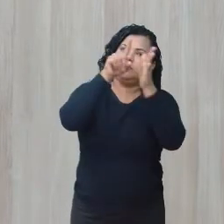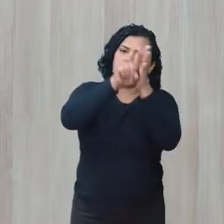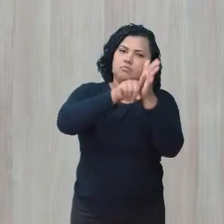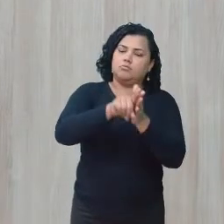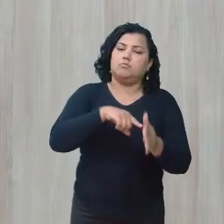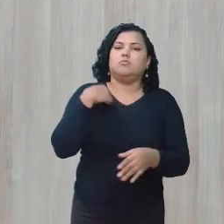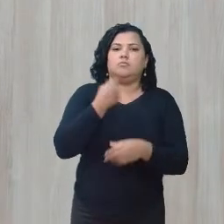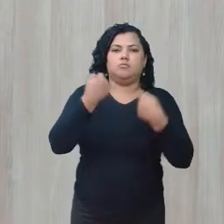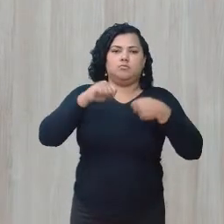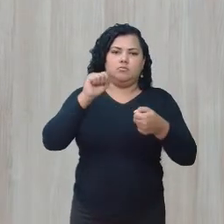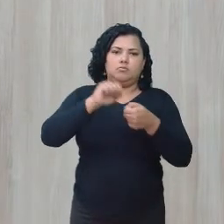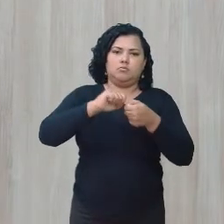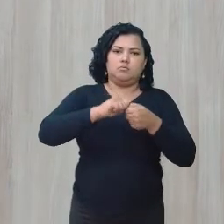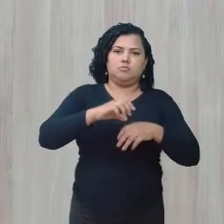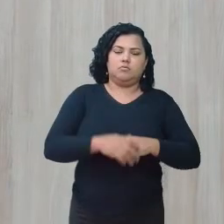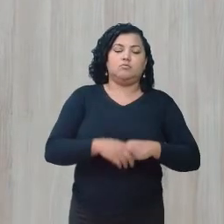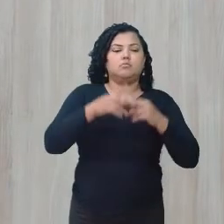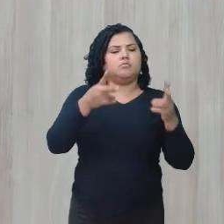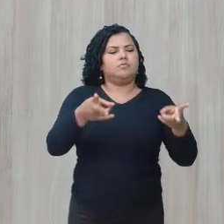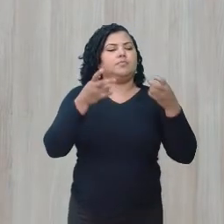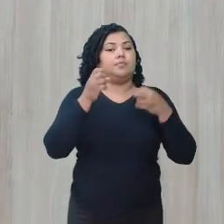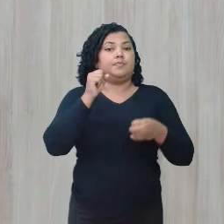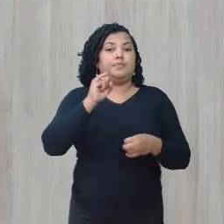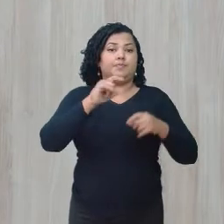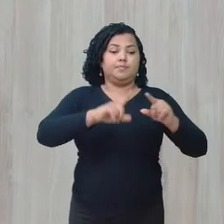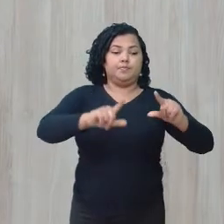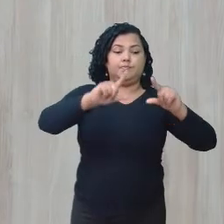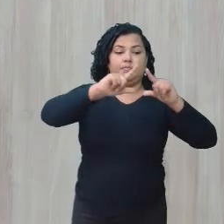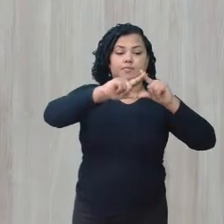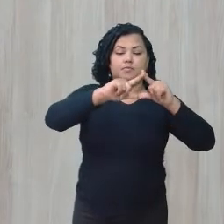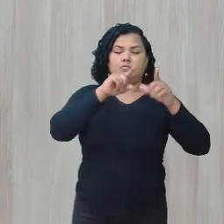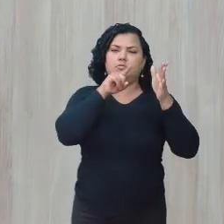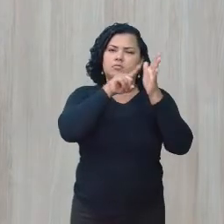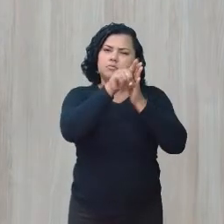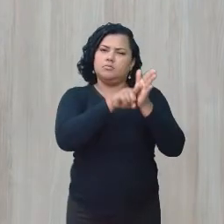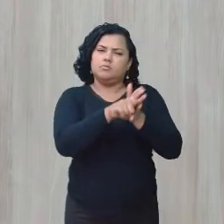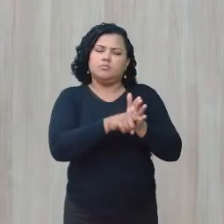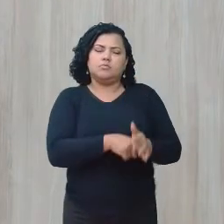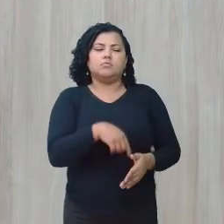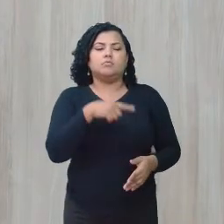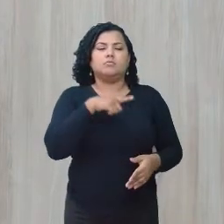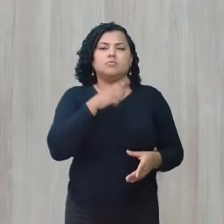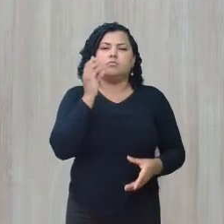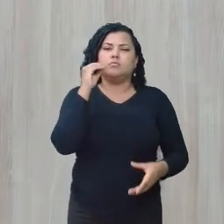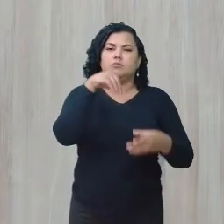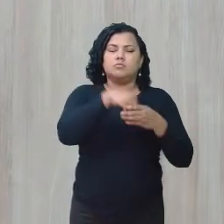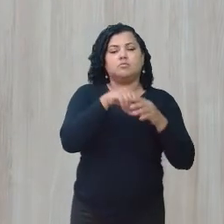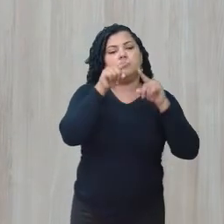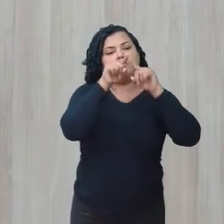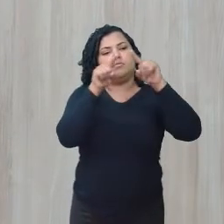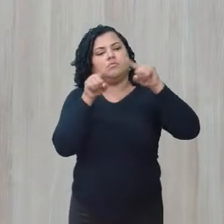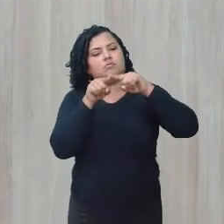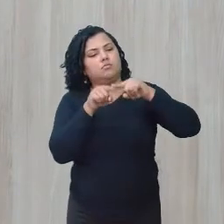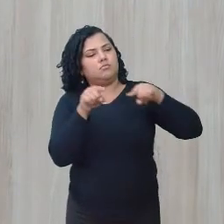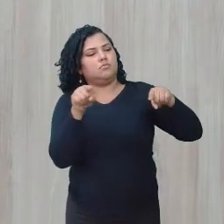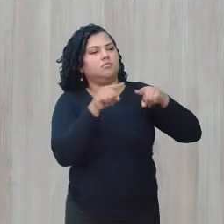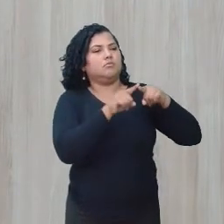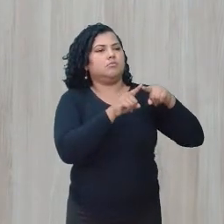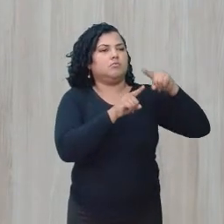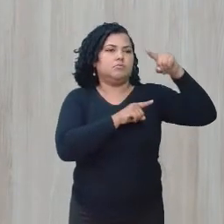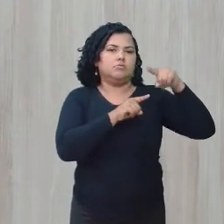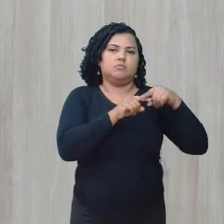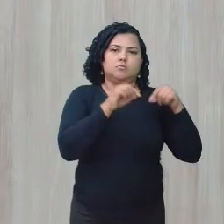que a gente faz. A gente vai observar se os triângulos analisados, eles possuem os lados, as dimensões,